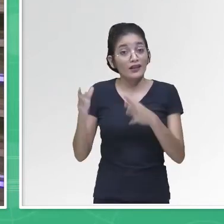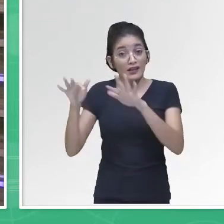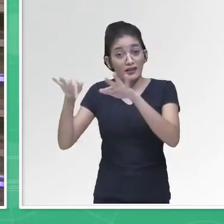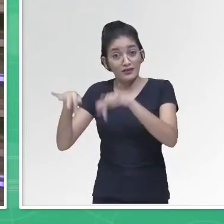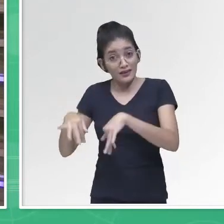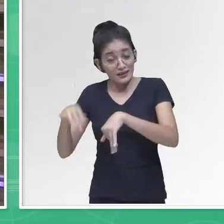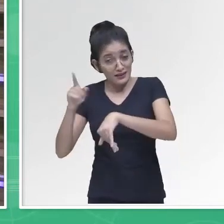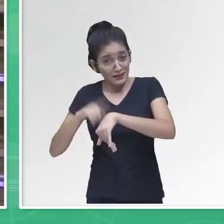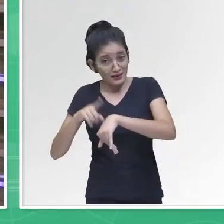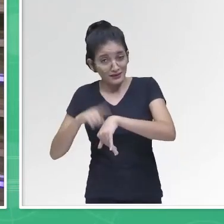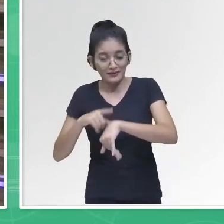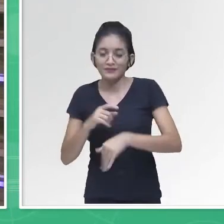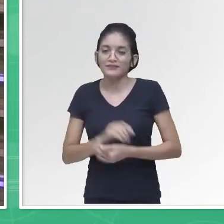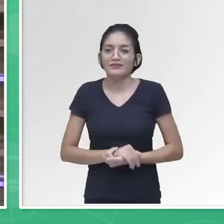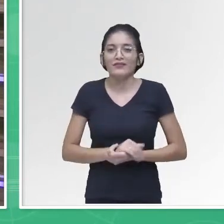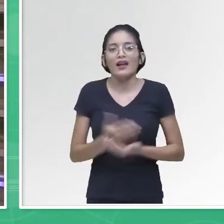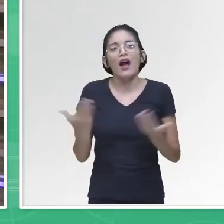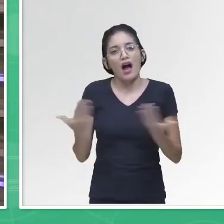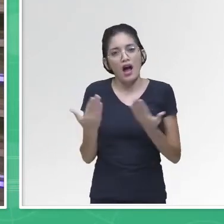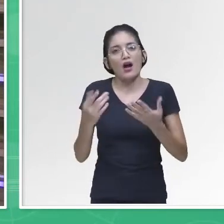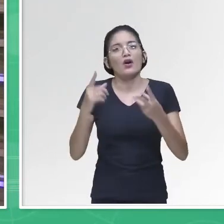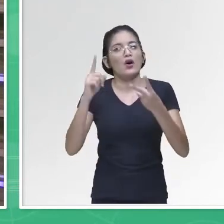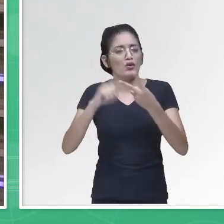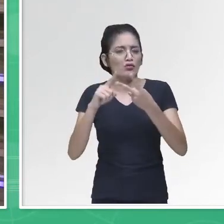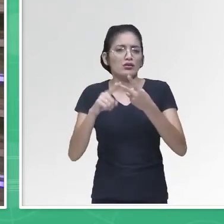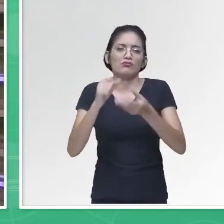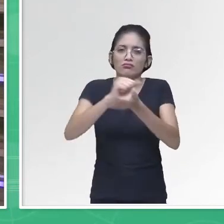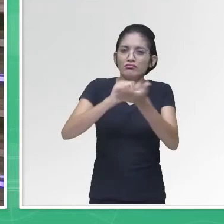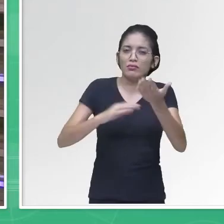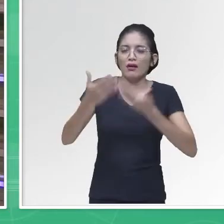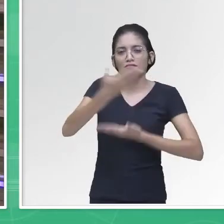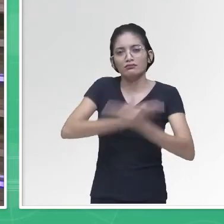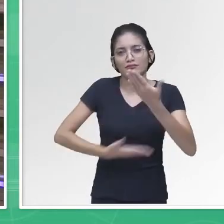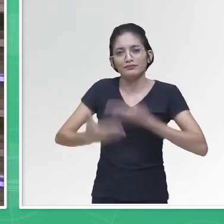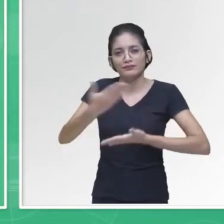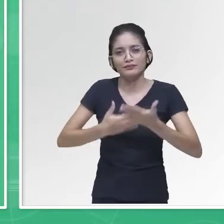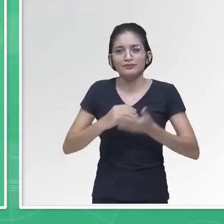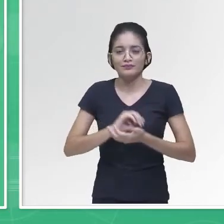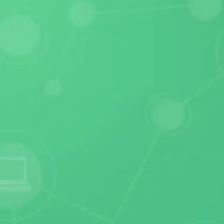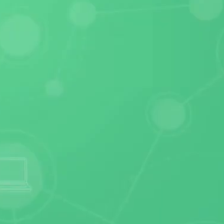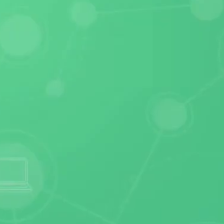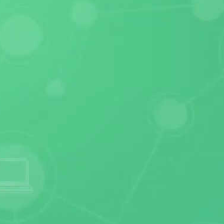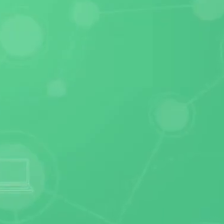primeiro momento. Vamos para o segundo momento, dinâmica local interativa.